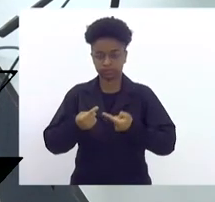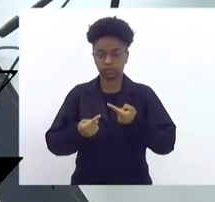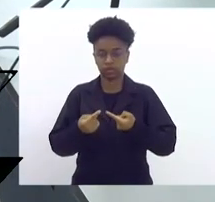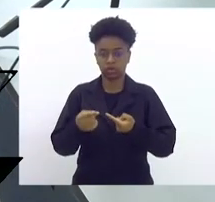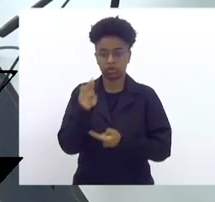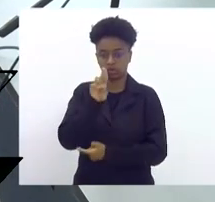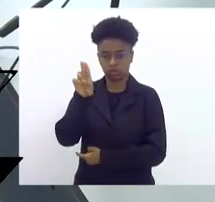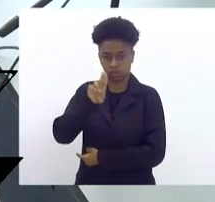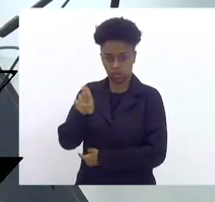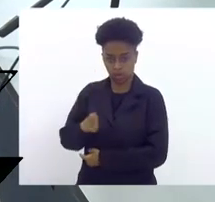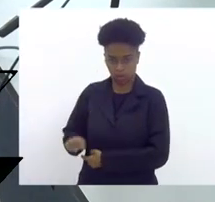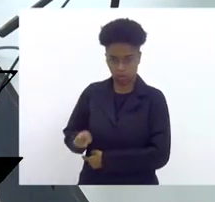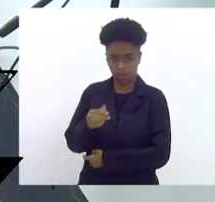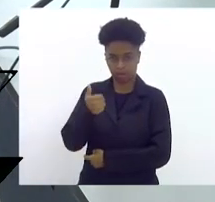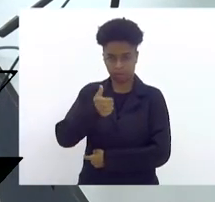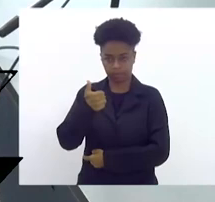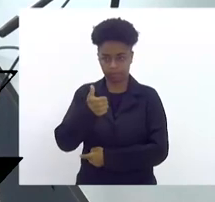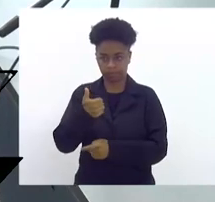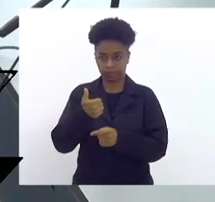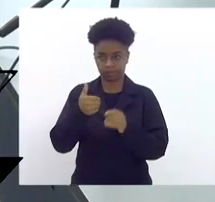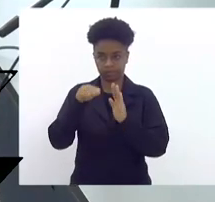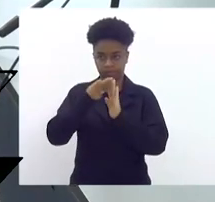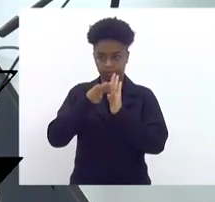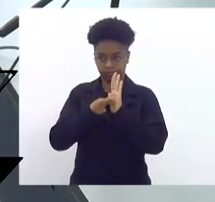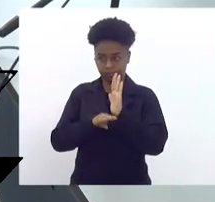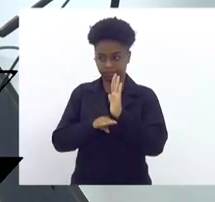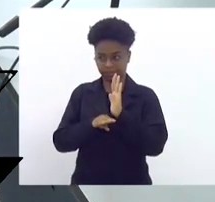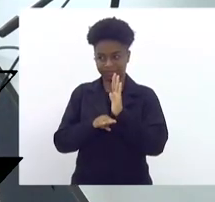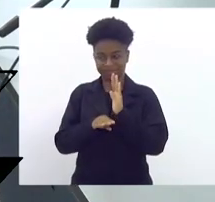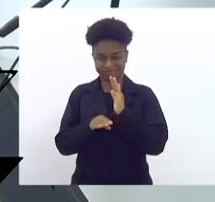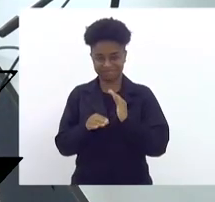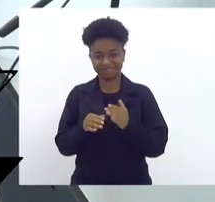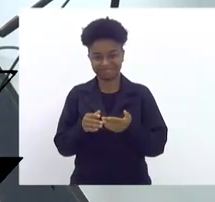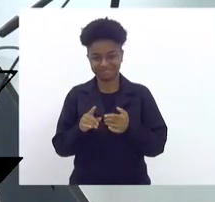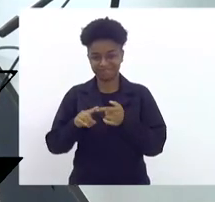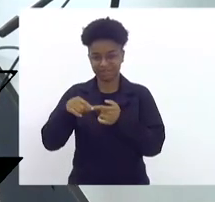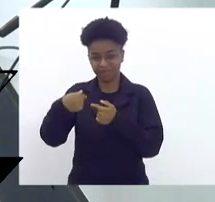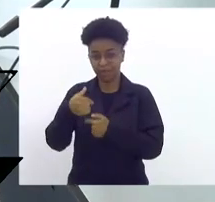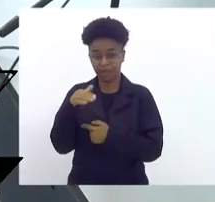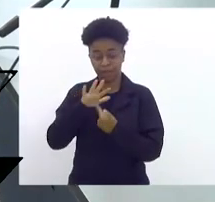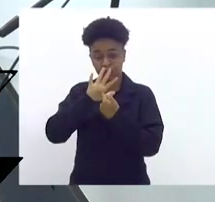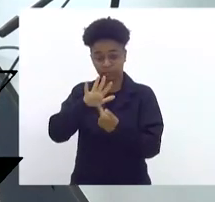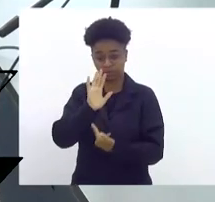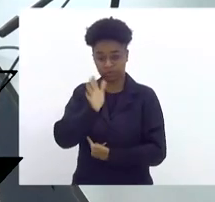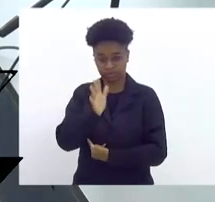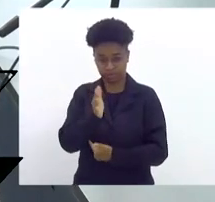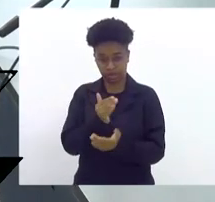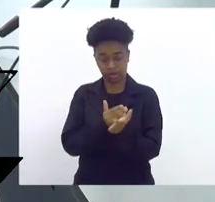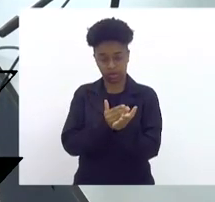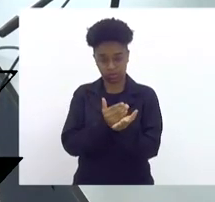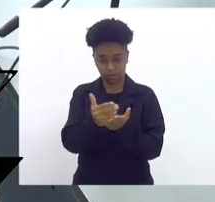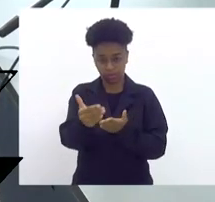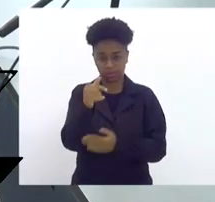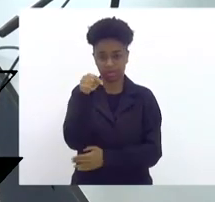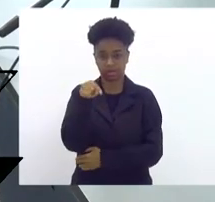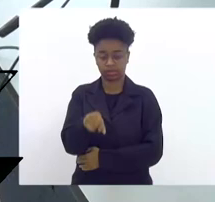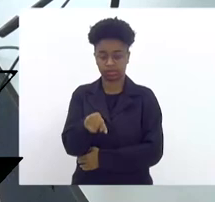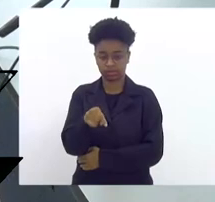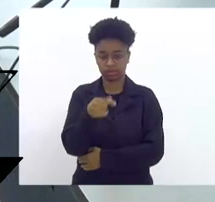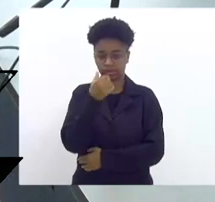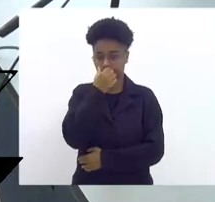oitivas né a próxima oitiva como eu já tinha apresentado aqui inicialmente no